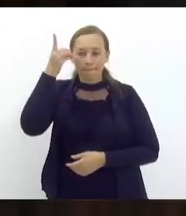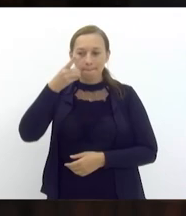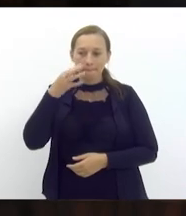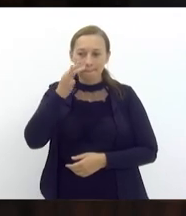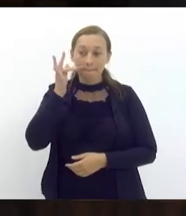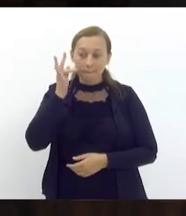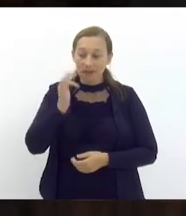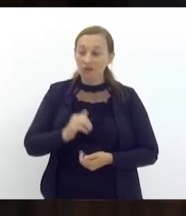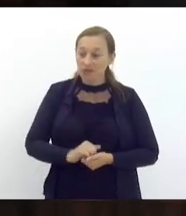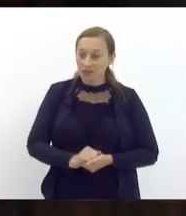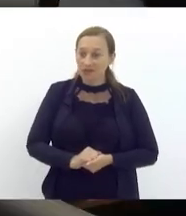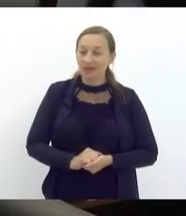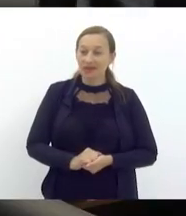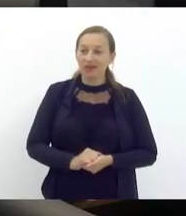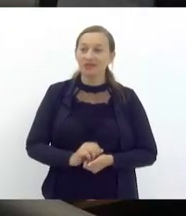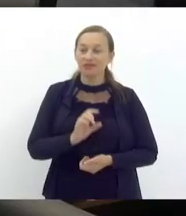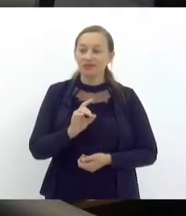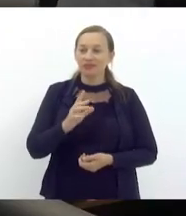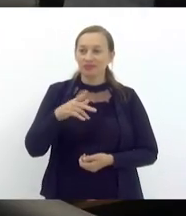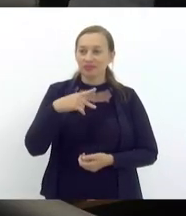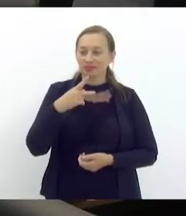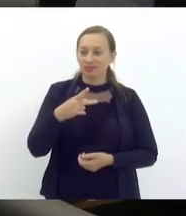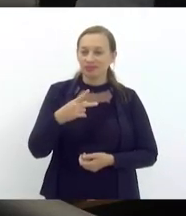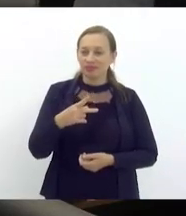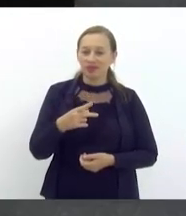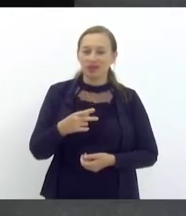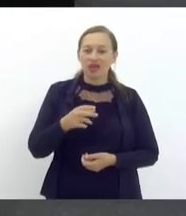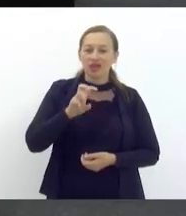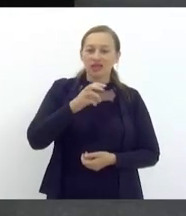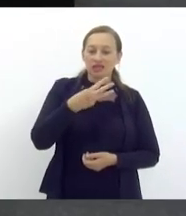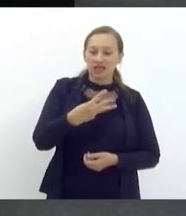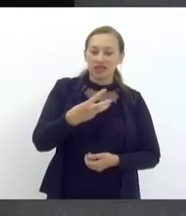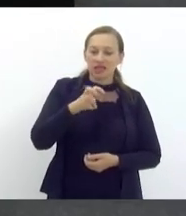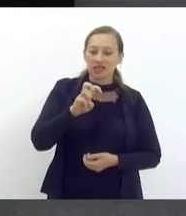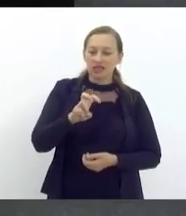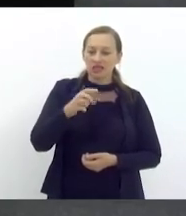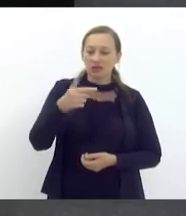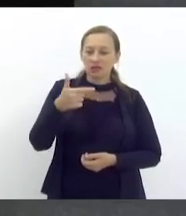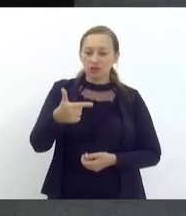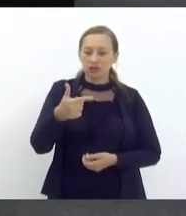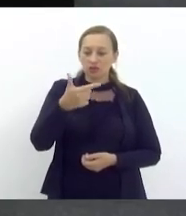só para registrar minha extensão naielly 352 2021